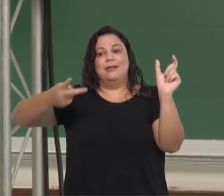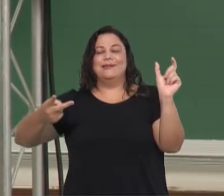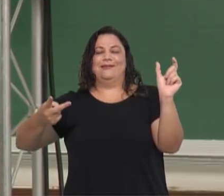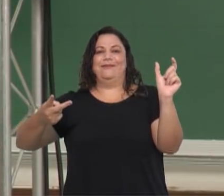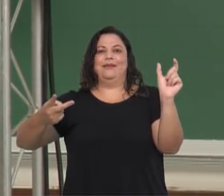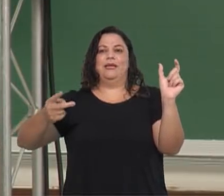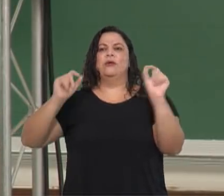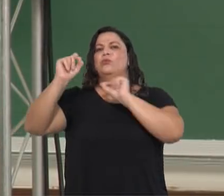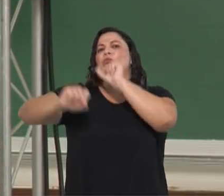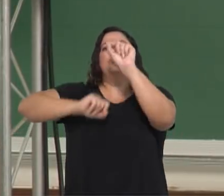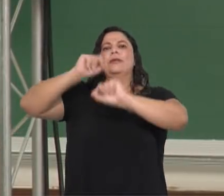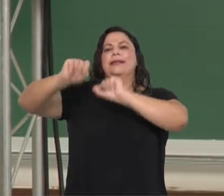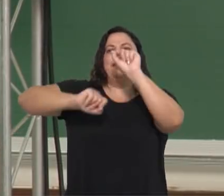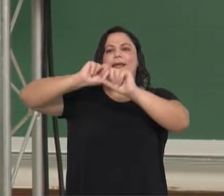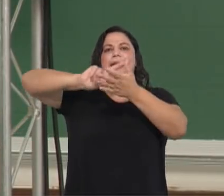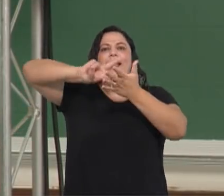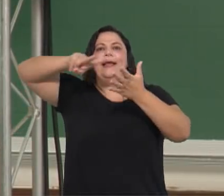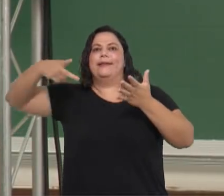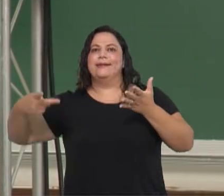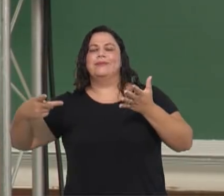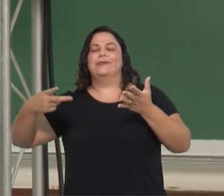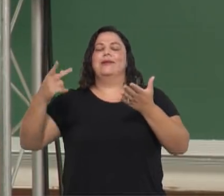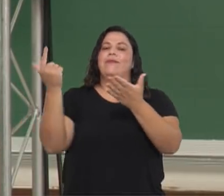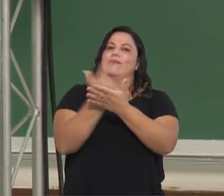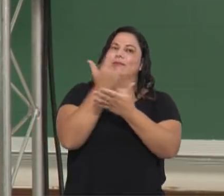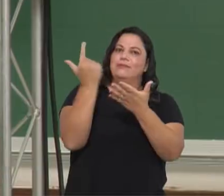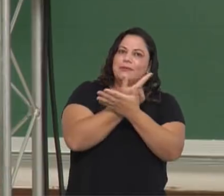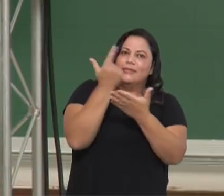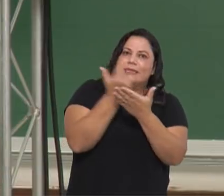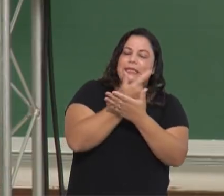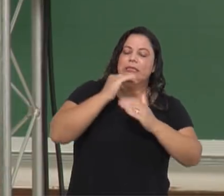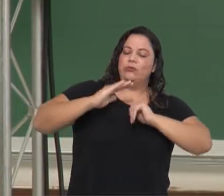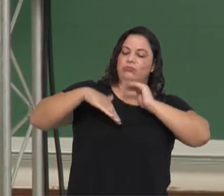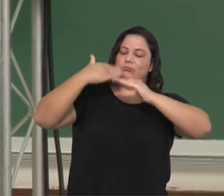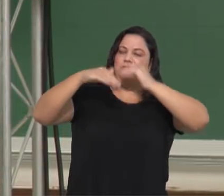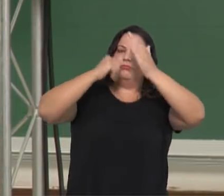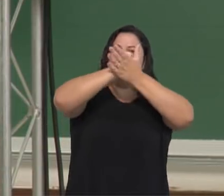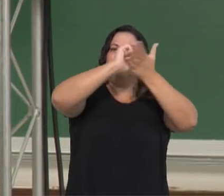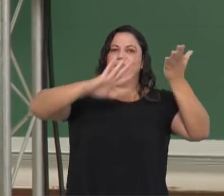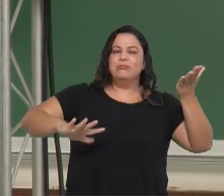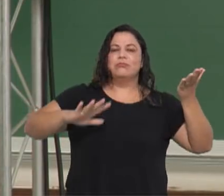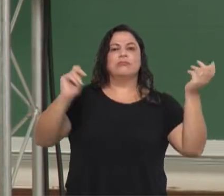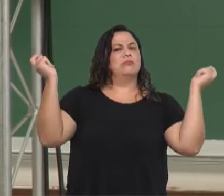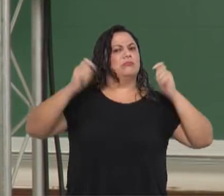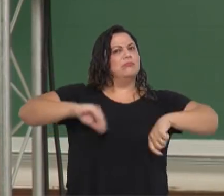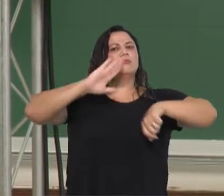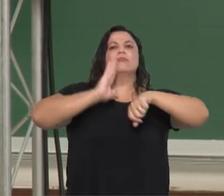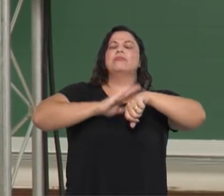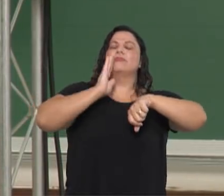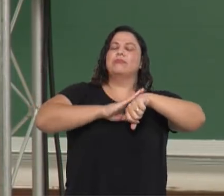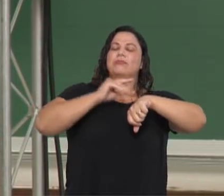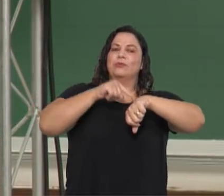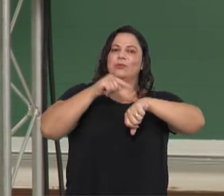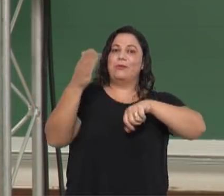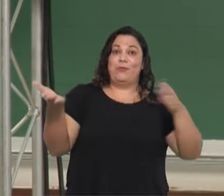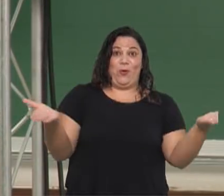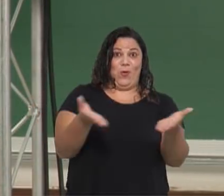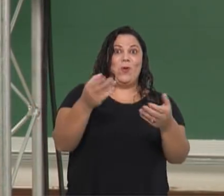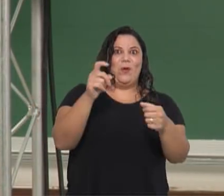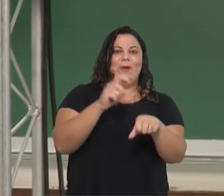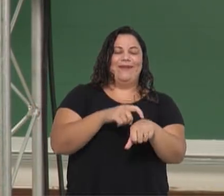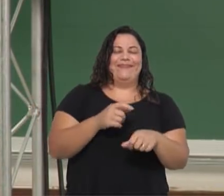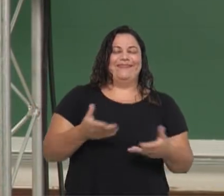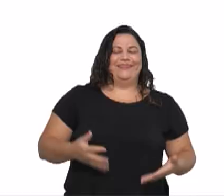Isso você vai fazer no seu caderno, tá? Vai desenvolver a atividade e você terá um tempo agora para fazer